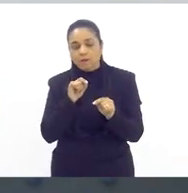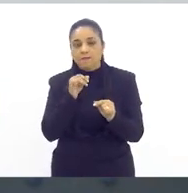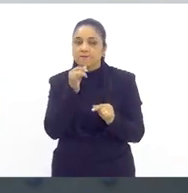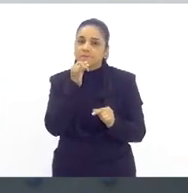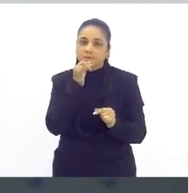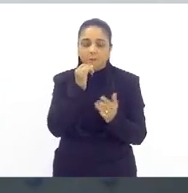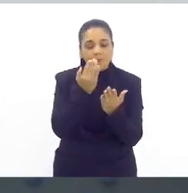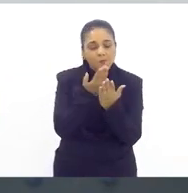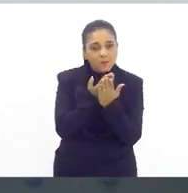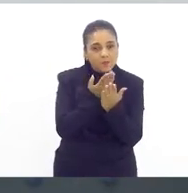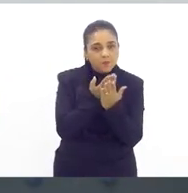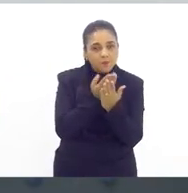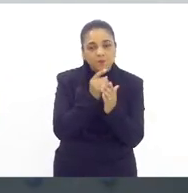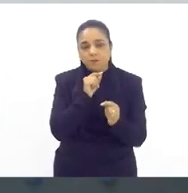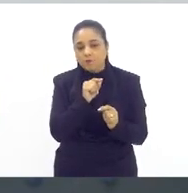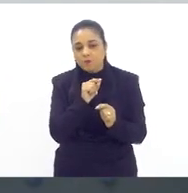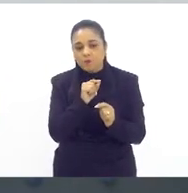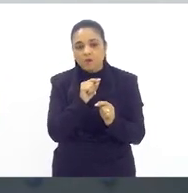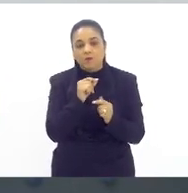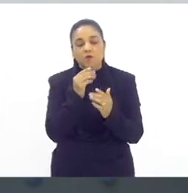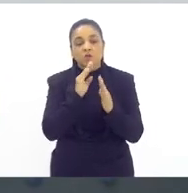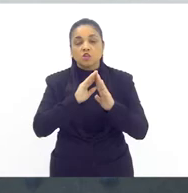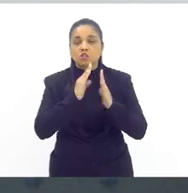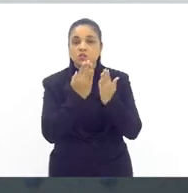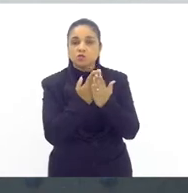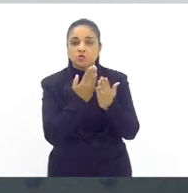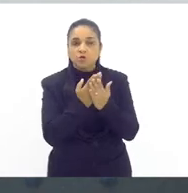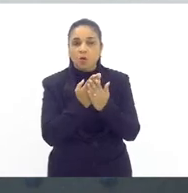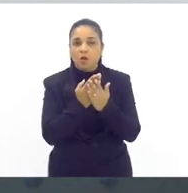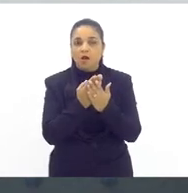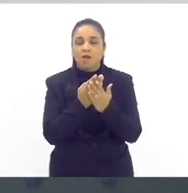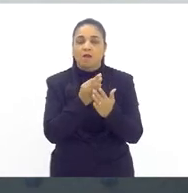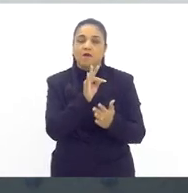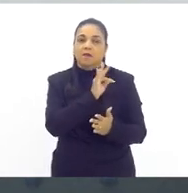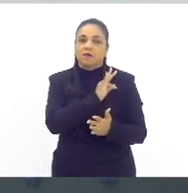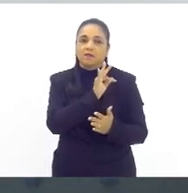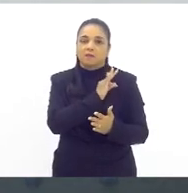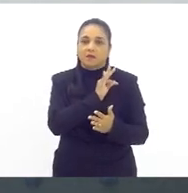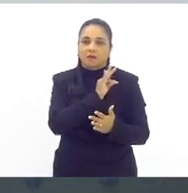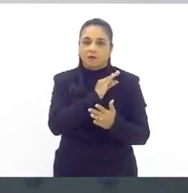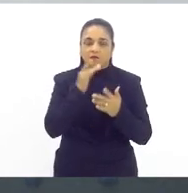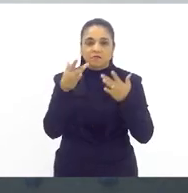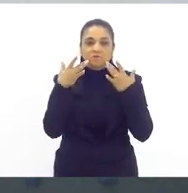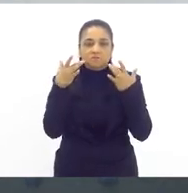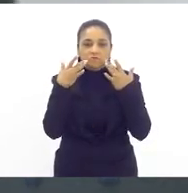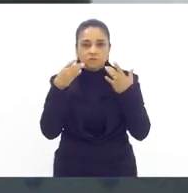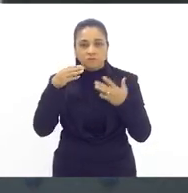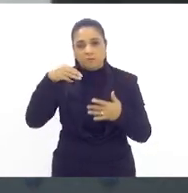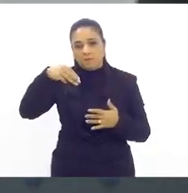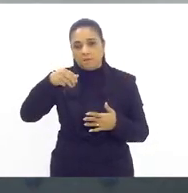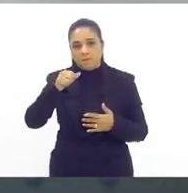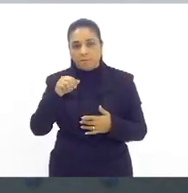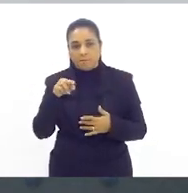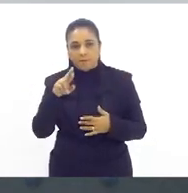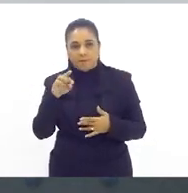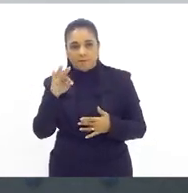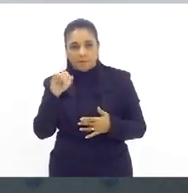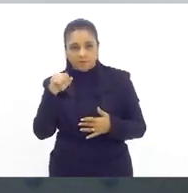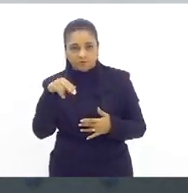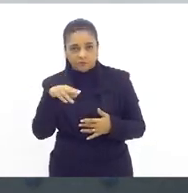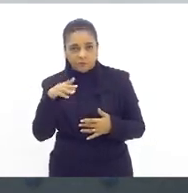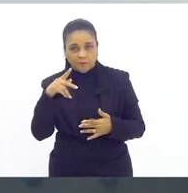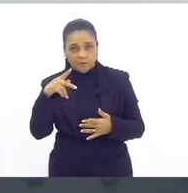sobre a problemática da Escola Técnica Estadual de teatro Martins Pena e sobre a questão dos